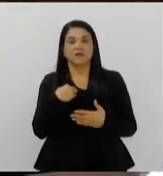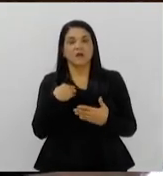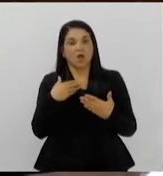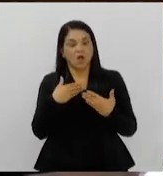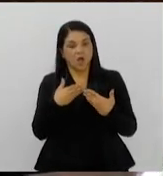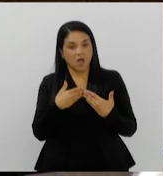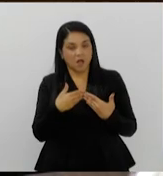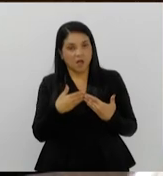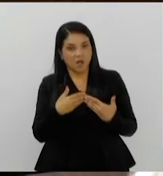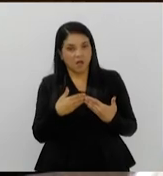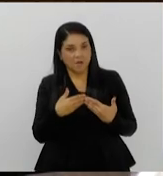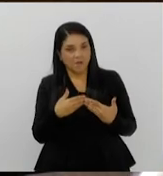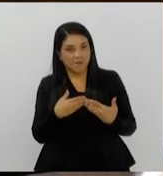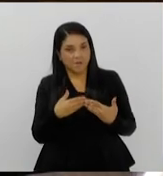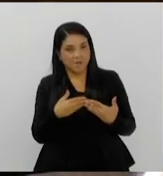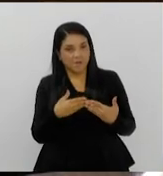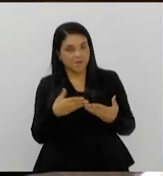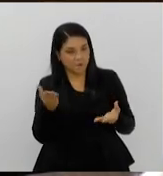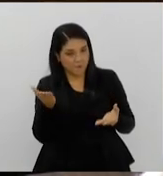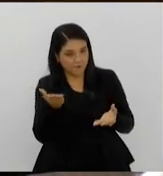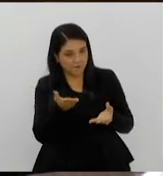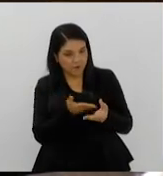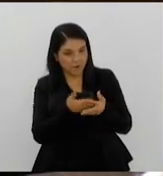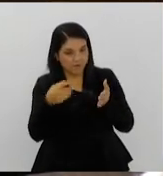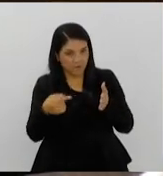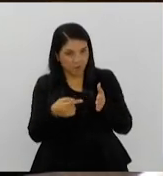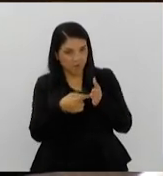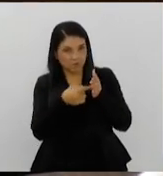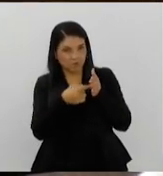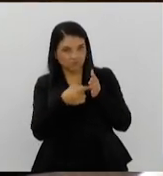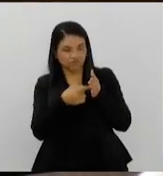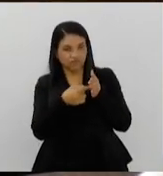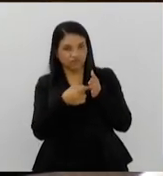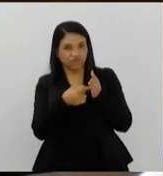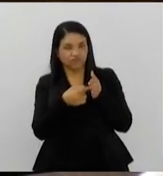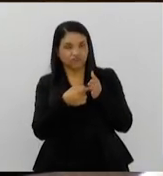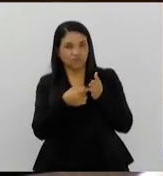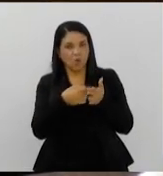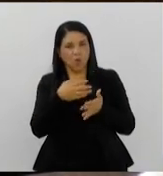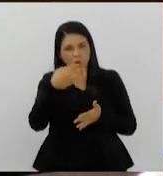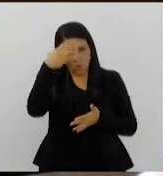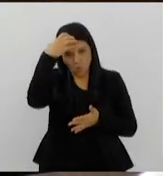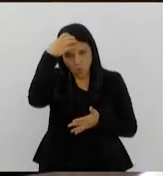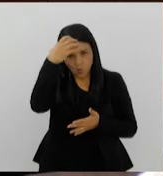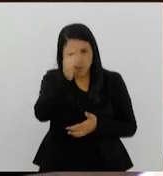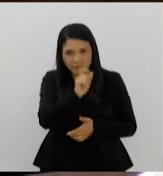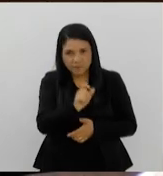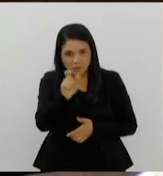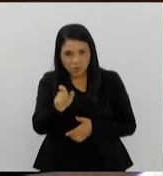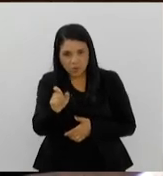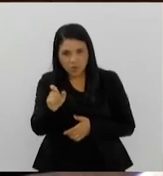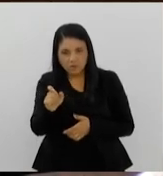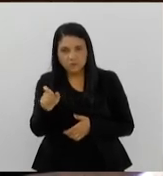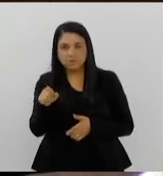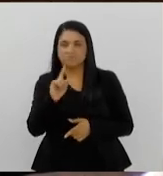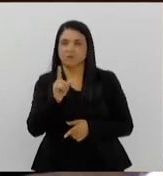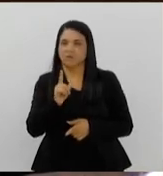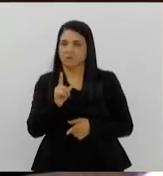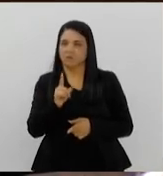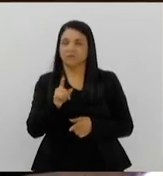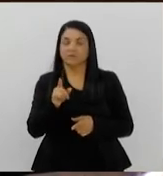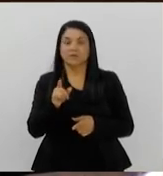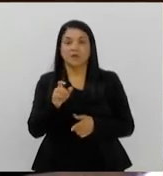sindicância defina a culpa de ninguém. Porque abriu a sindicância, a pessoa até então